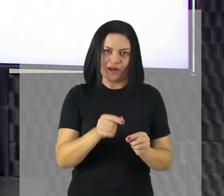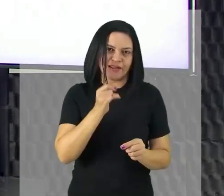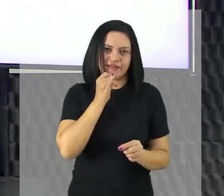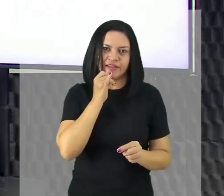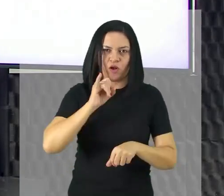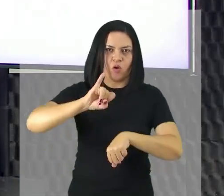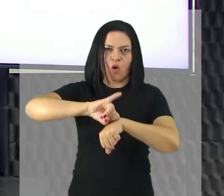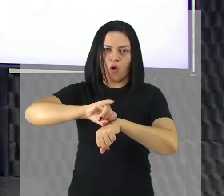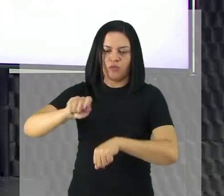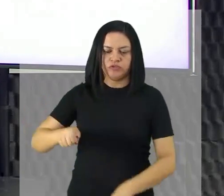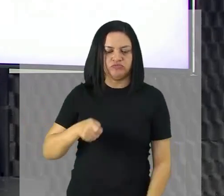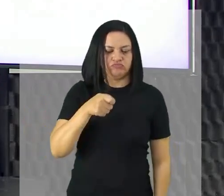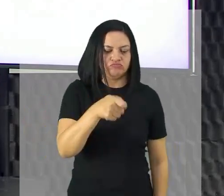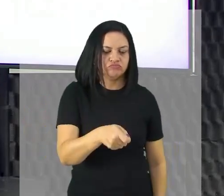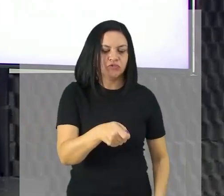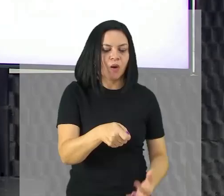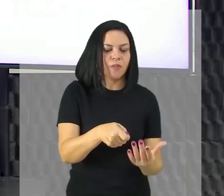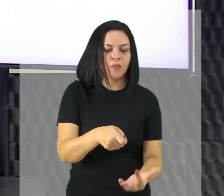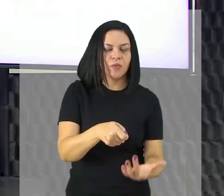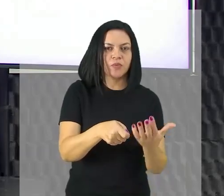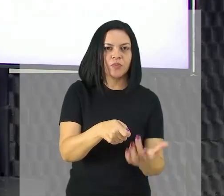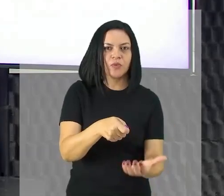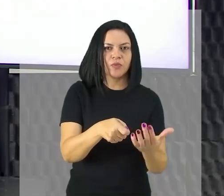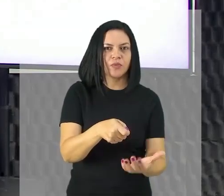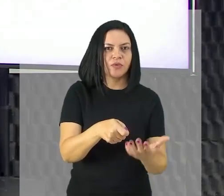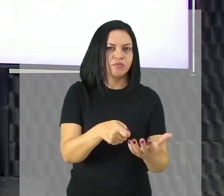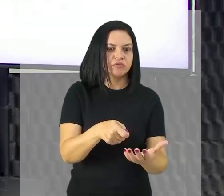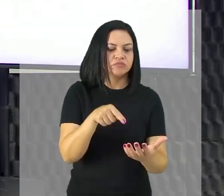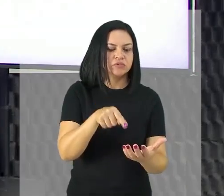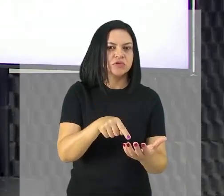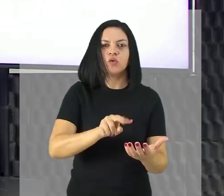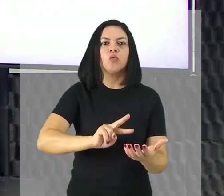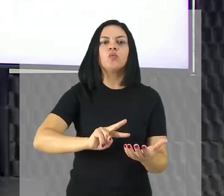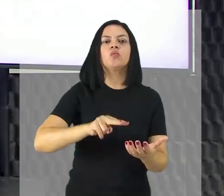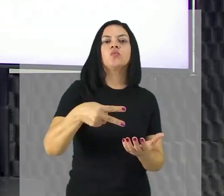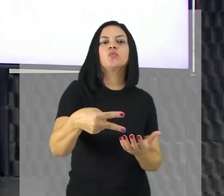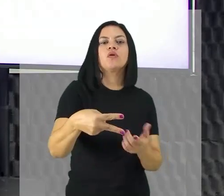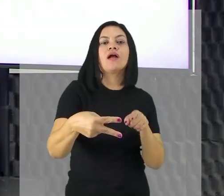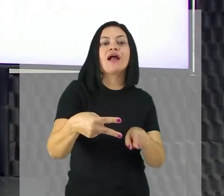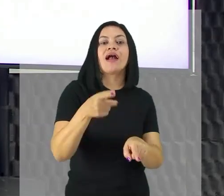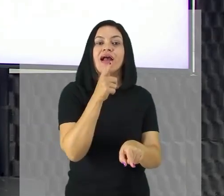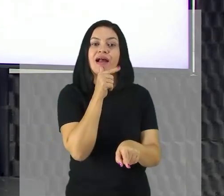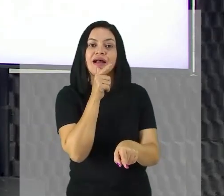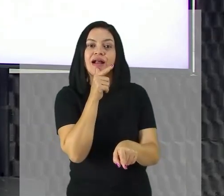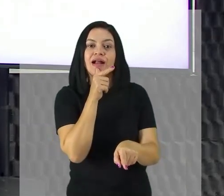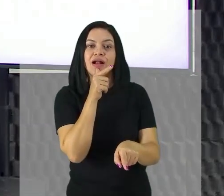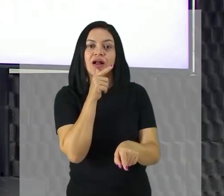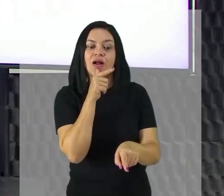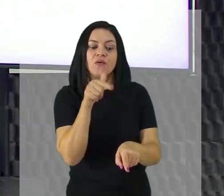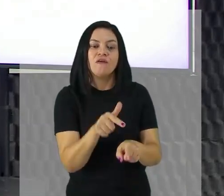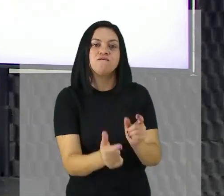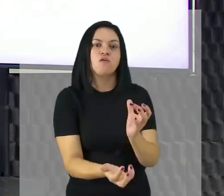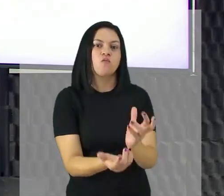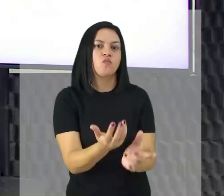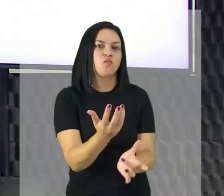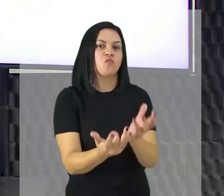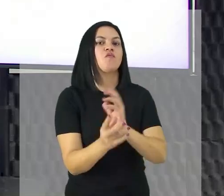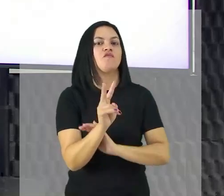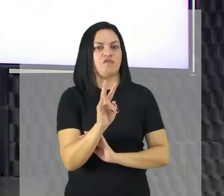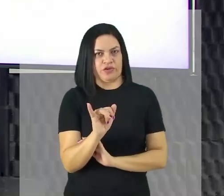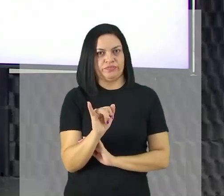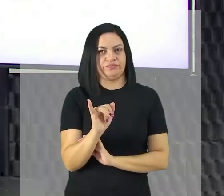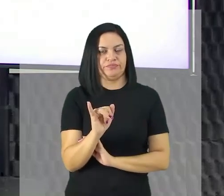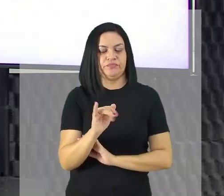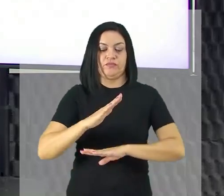o objeto lá para queimar, o calor liberado pela queima é fornecido para a água, e a água vai aquecer.